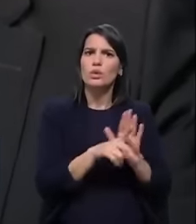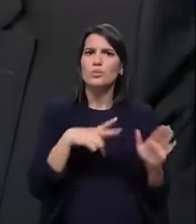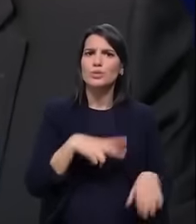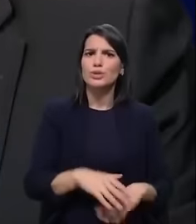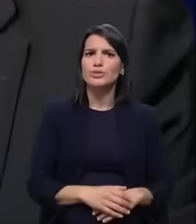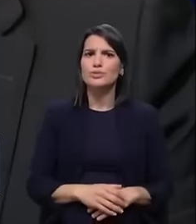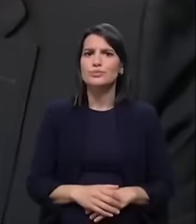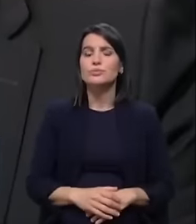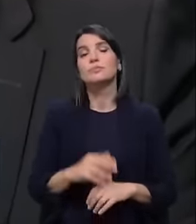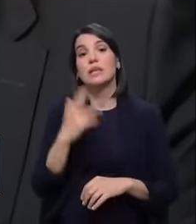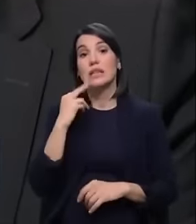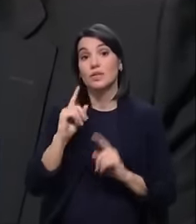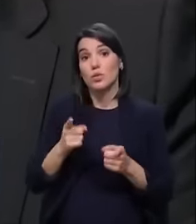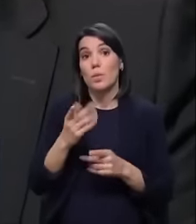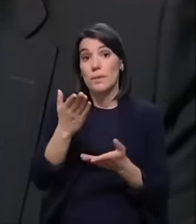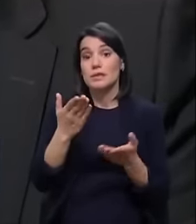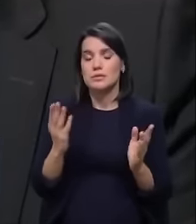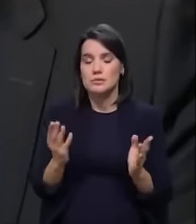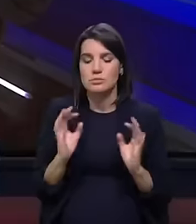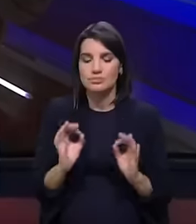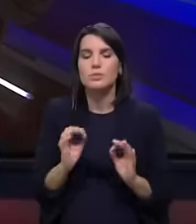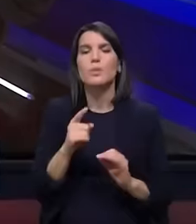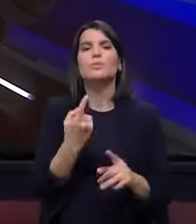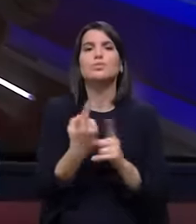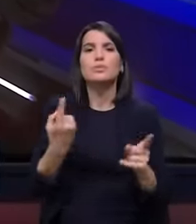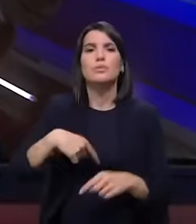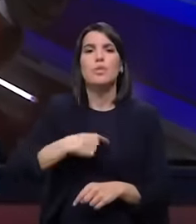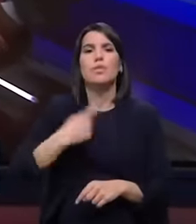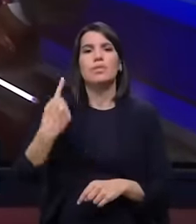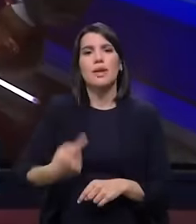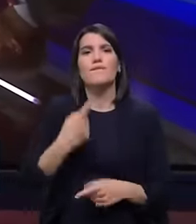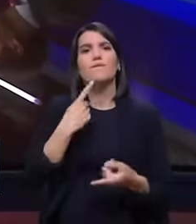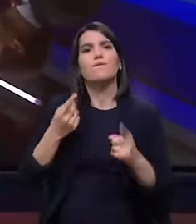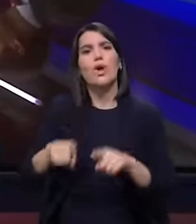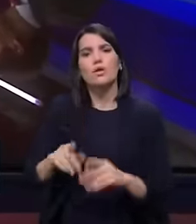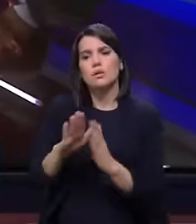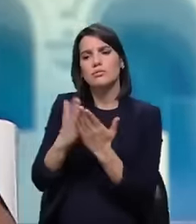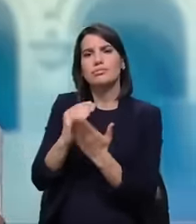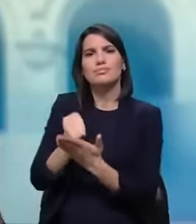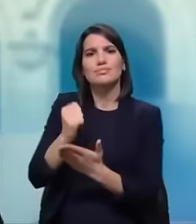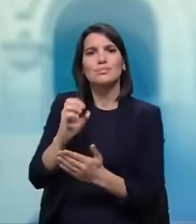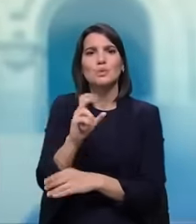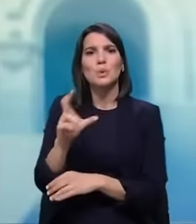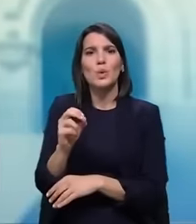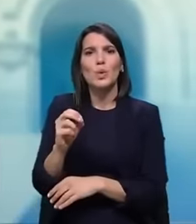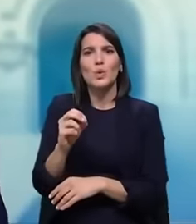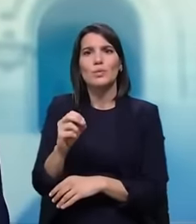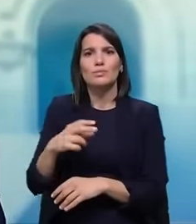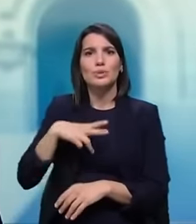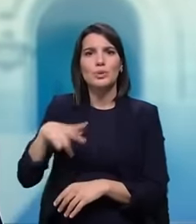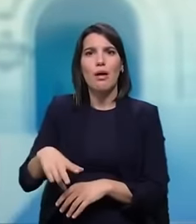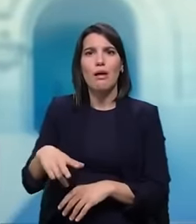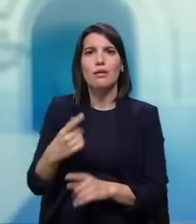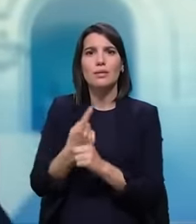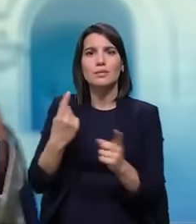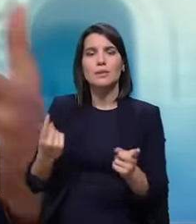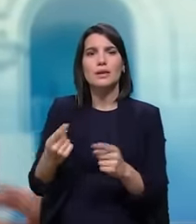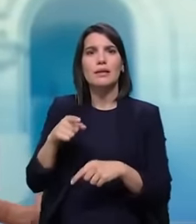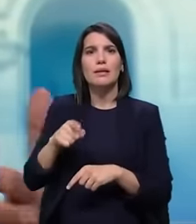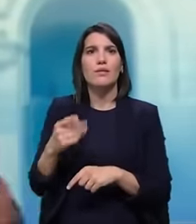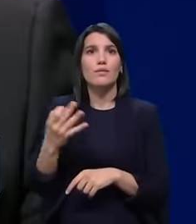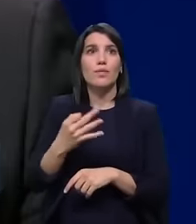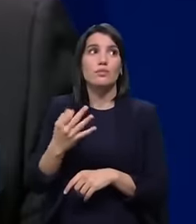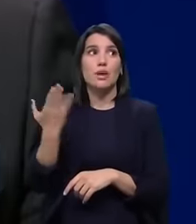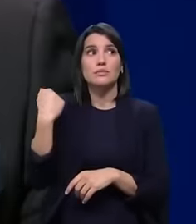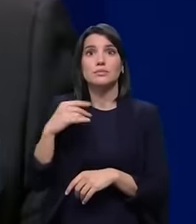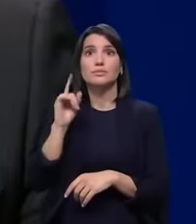André Ventura, começo mesmo por aí, porque é que devemos regressar aos vistos gold em Portugal quando eles tiveram um